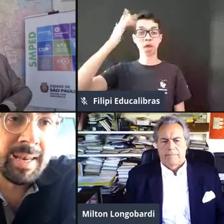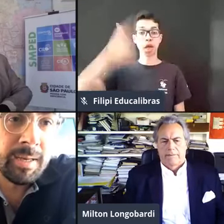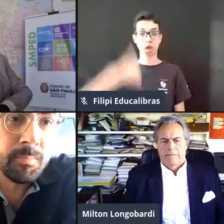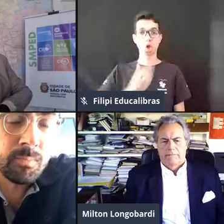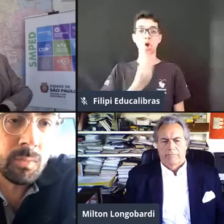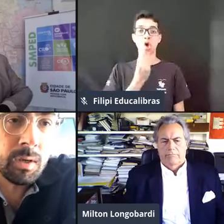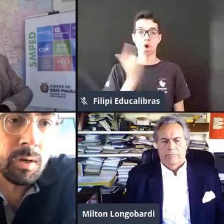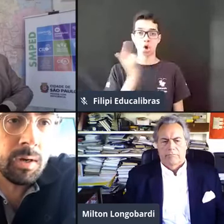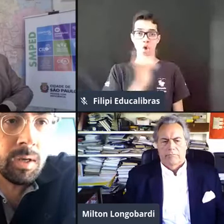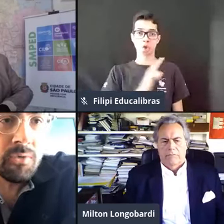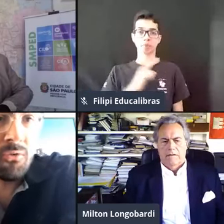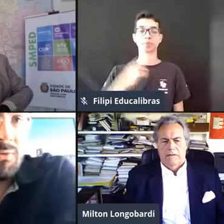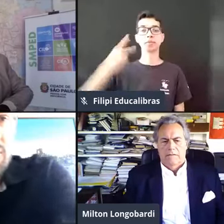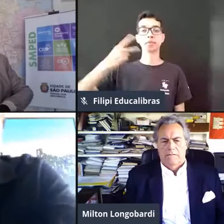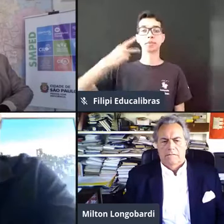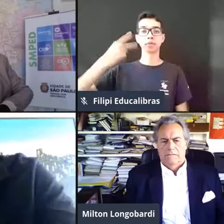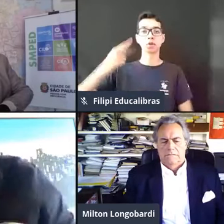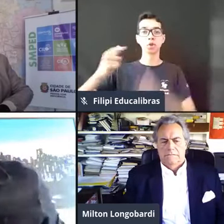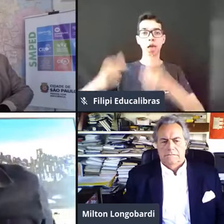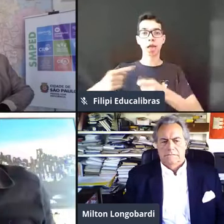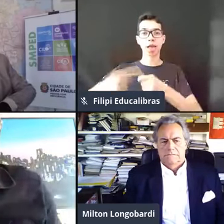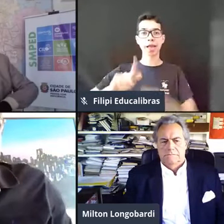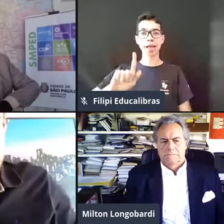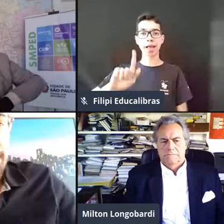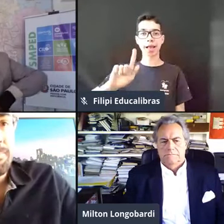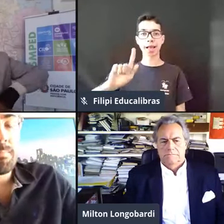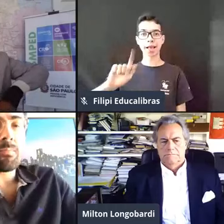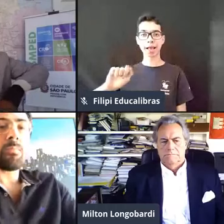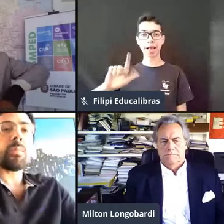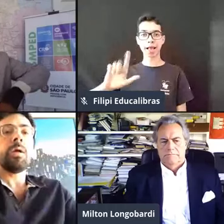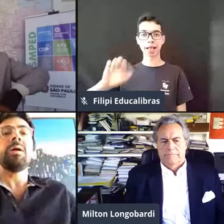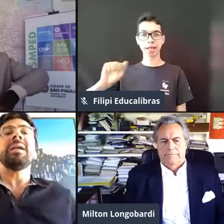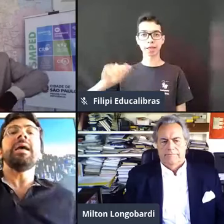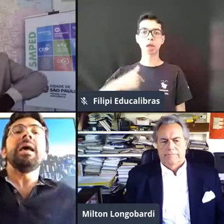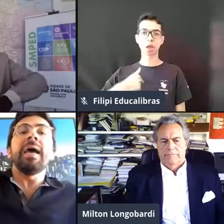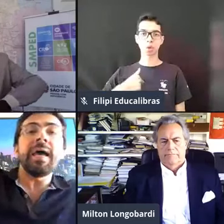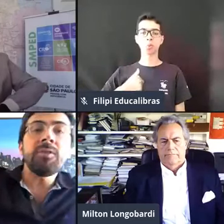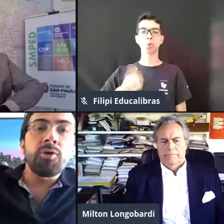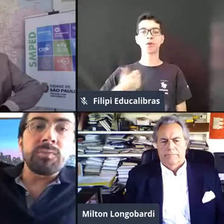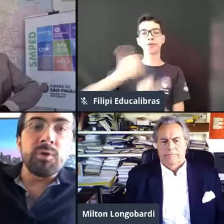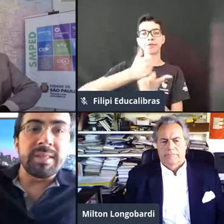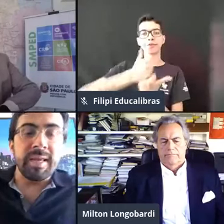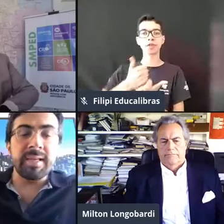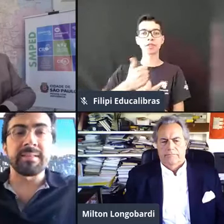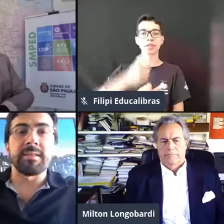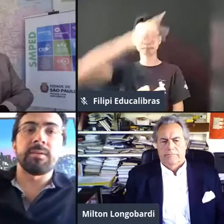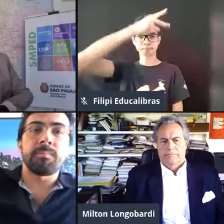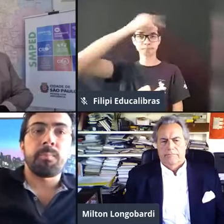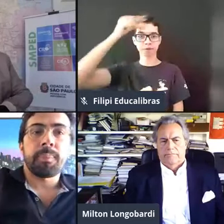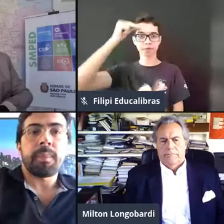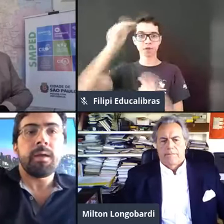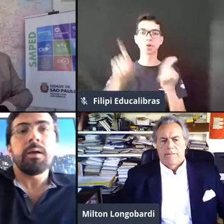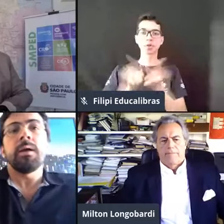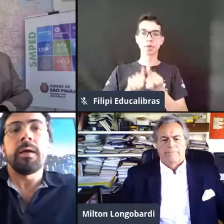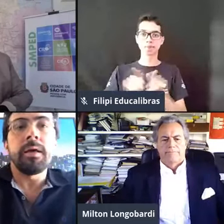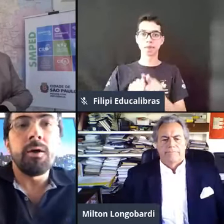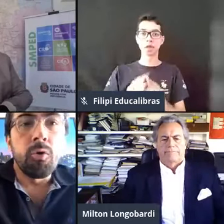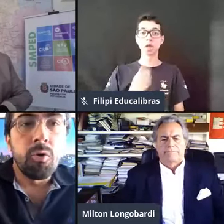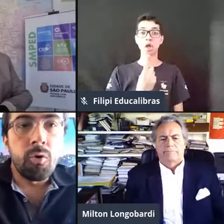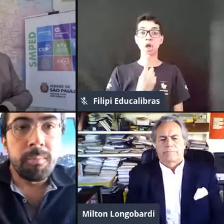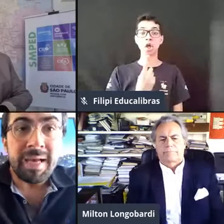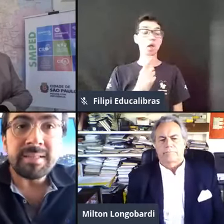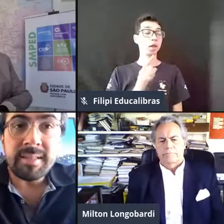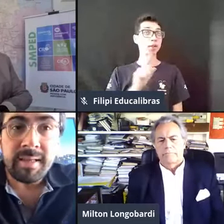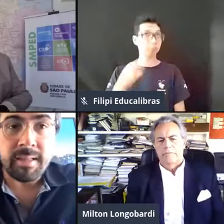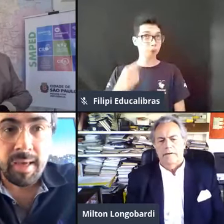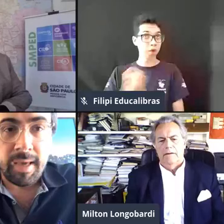de Galha e fui vice-prefeito lá também. Em 2013,